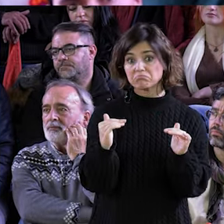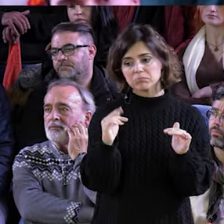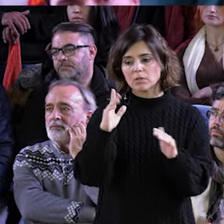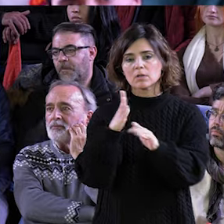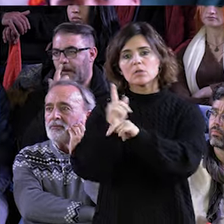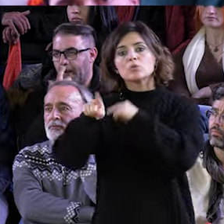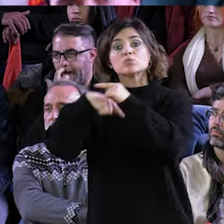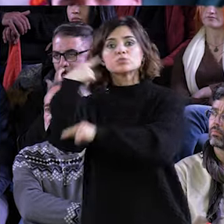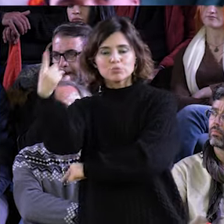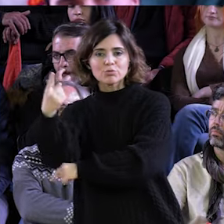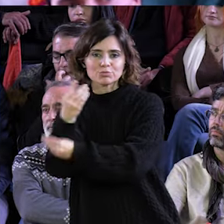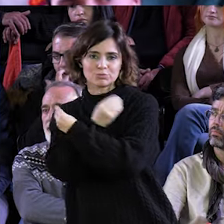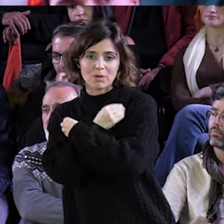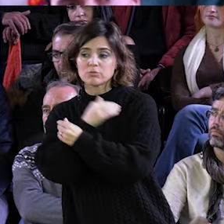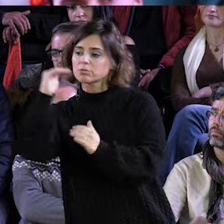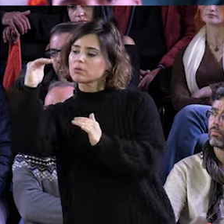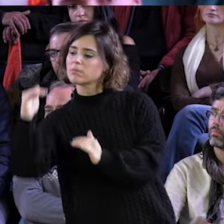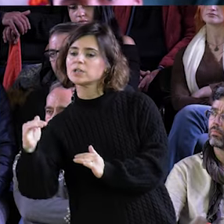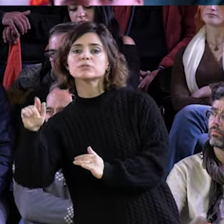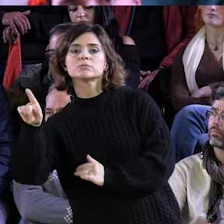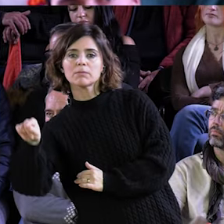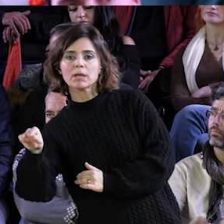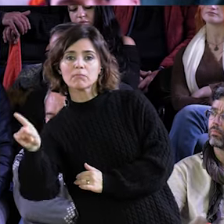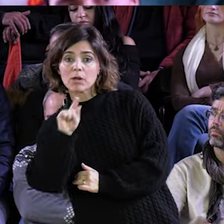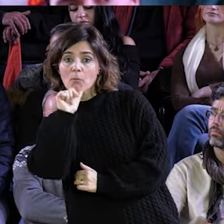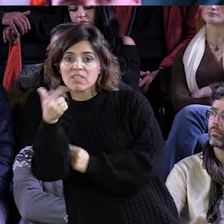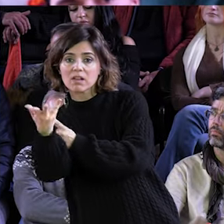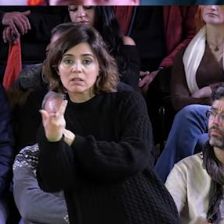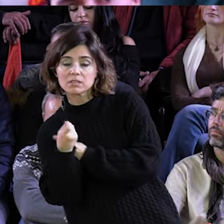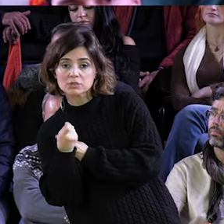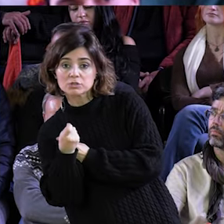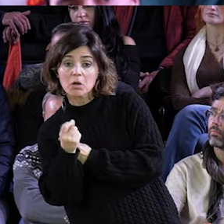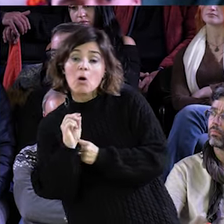perderem clientes, isso é bom para toda a gente, ou os outros bancos não seguem